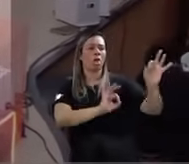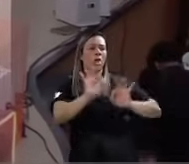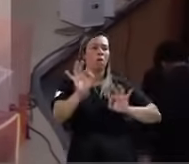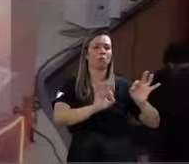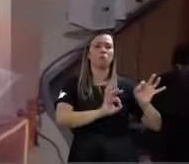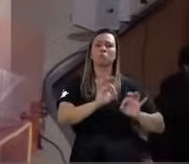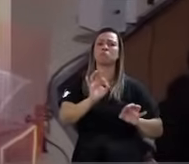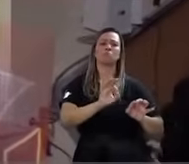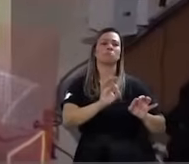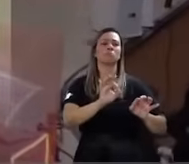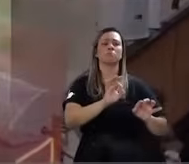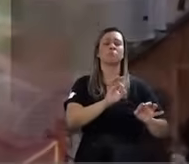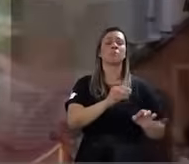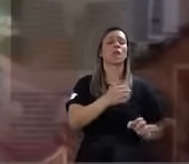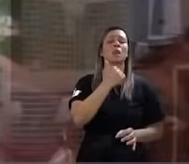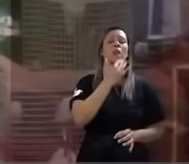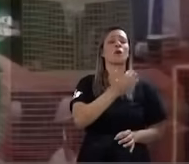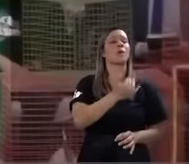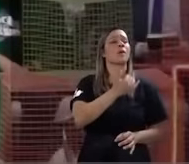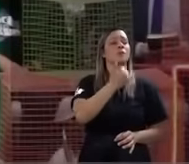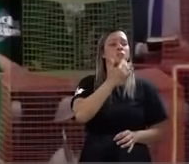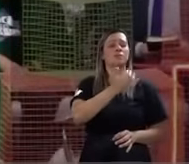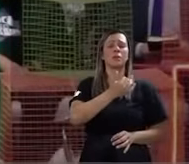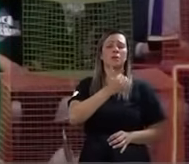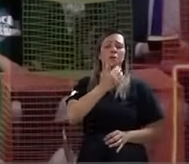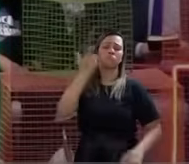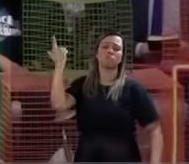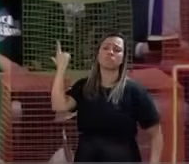das águas não podem a